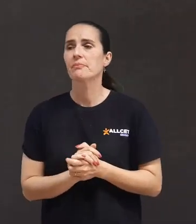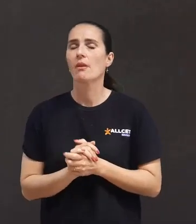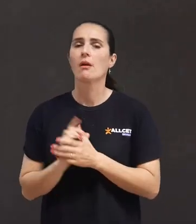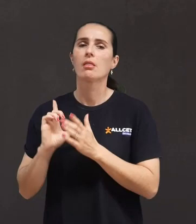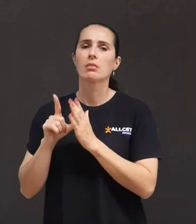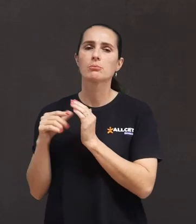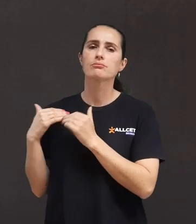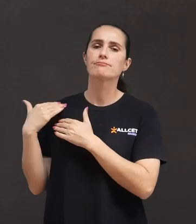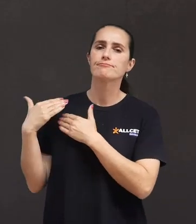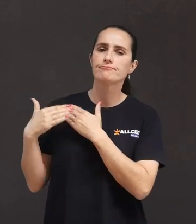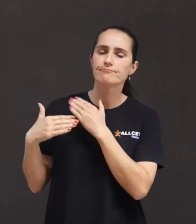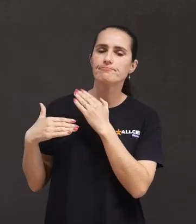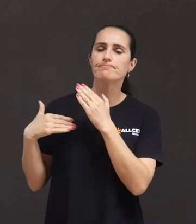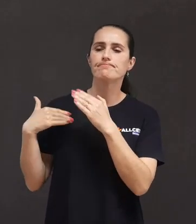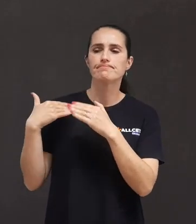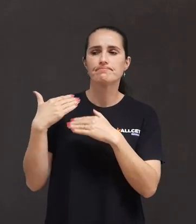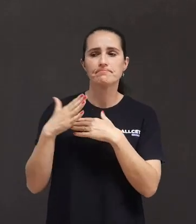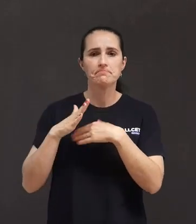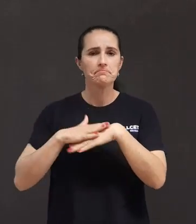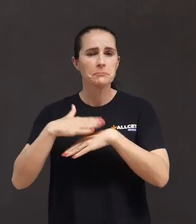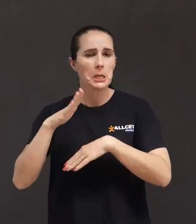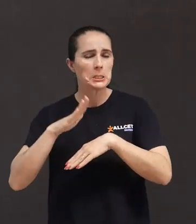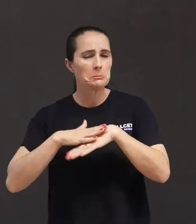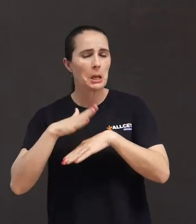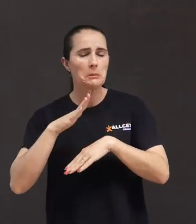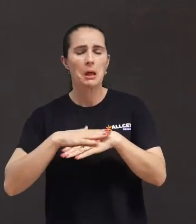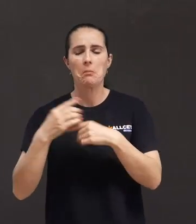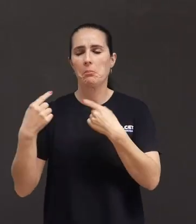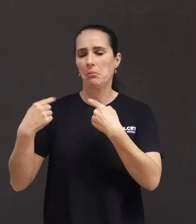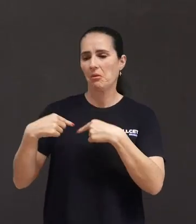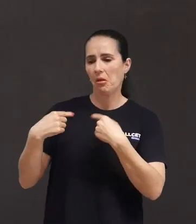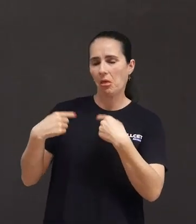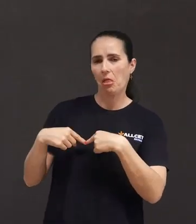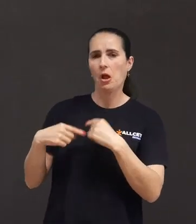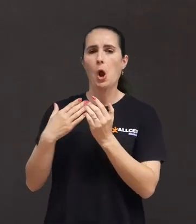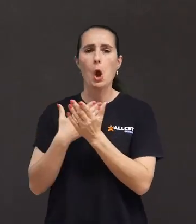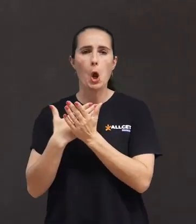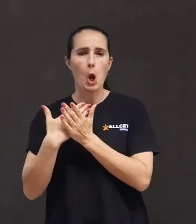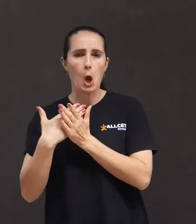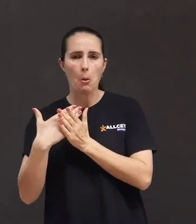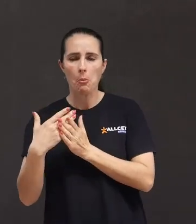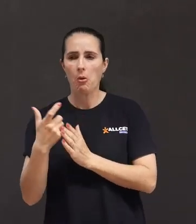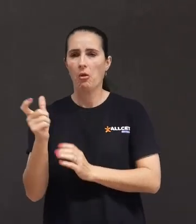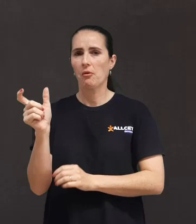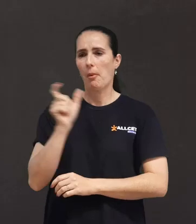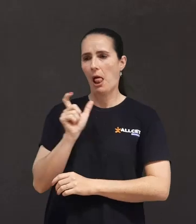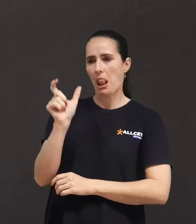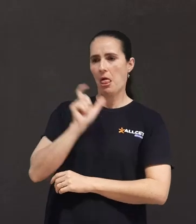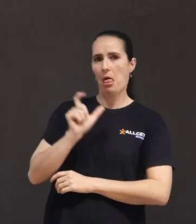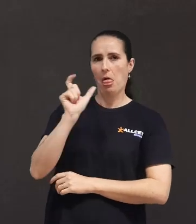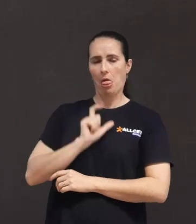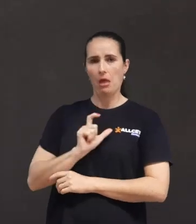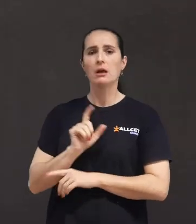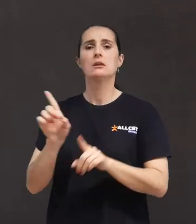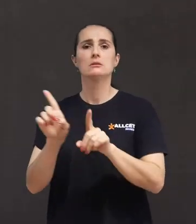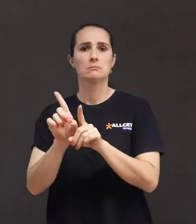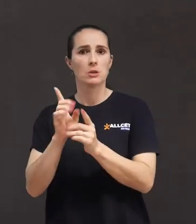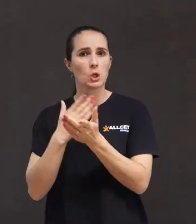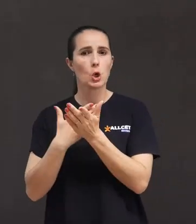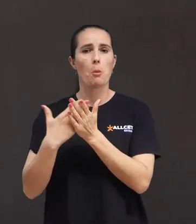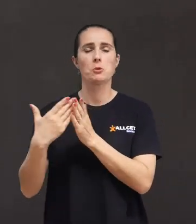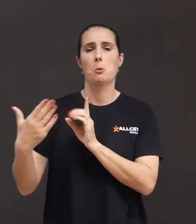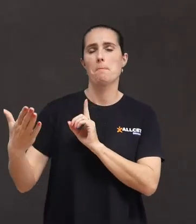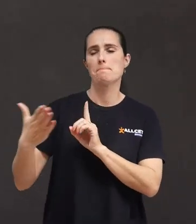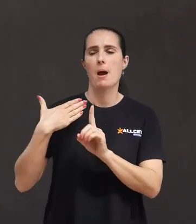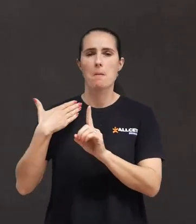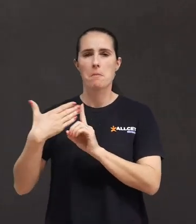do tempo, isso foi ficando cada vez mais forte. Não era só as agressões verbais, começaram também as agressões